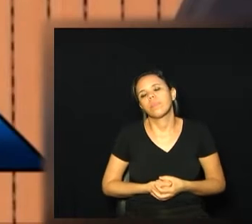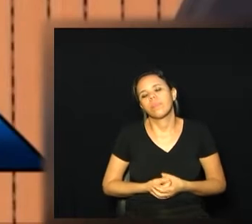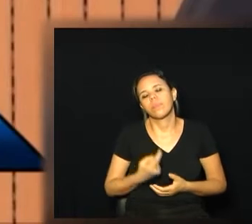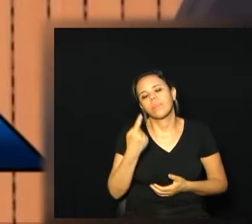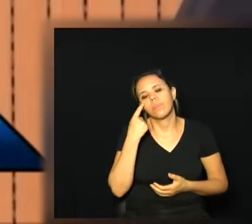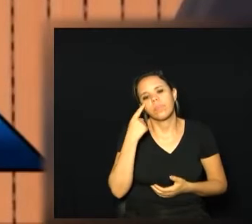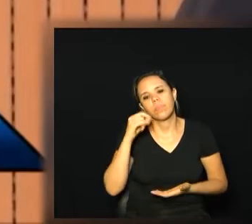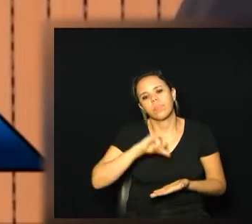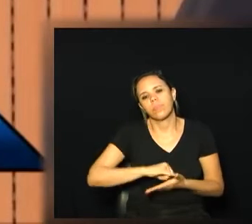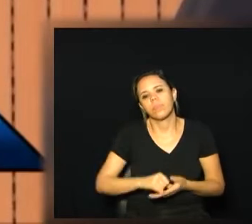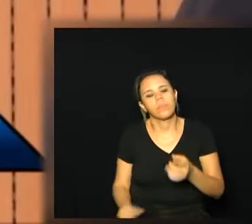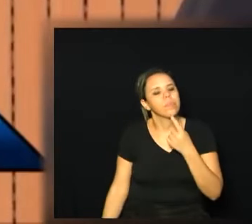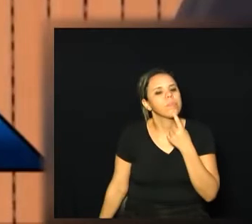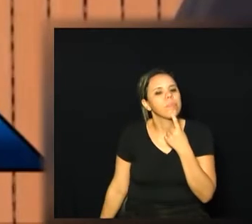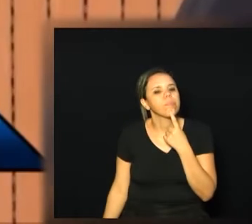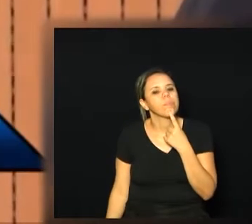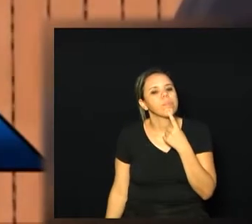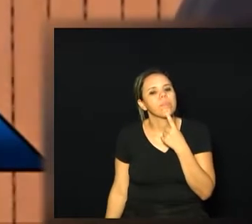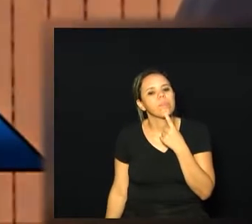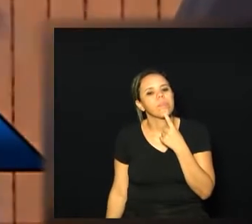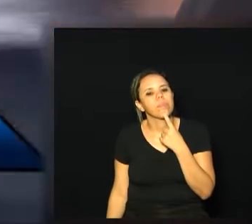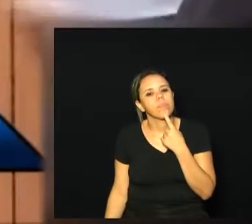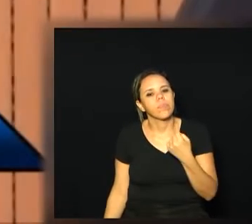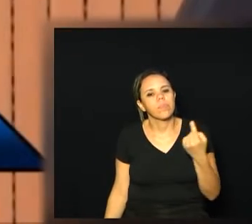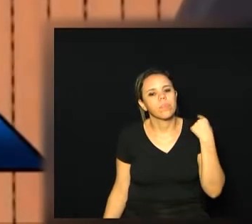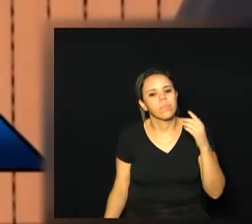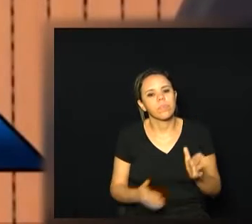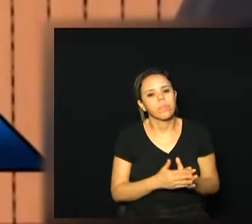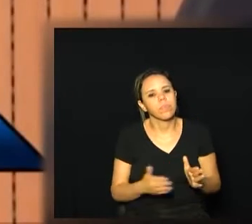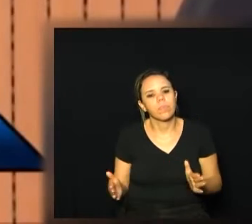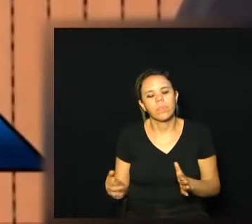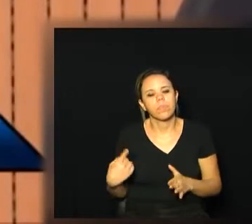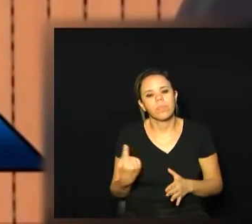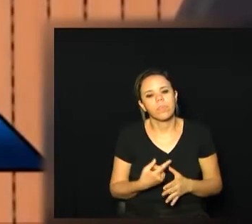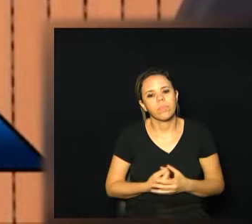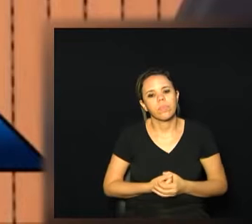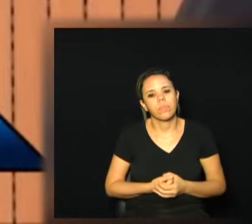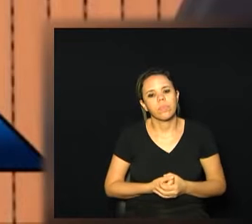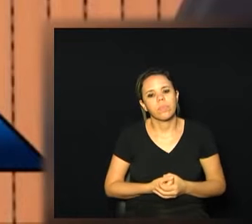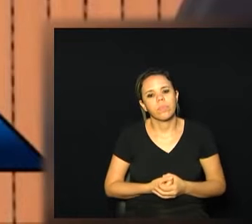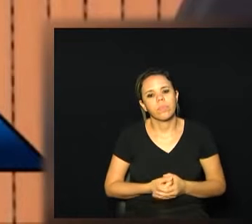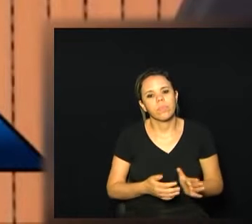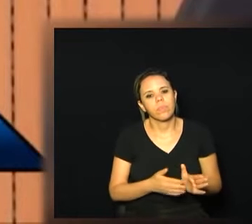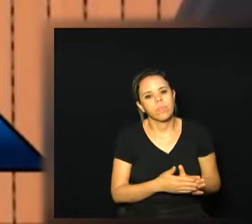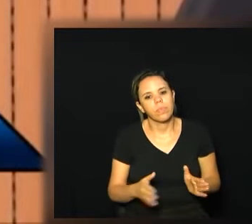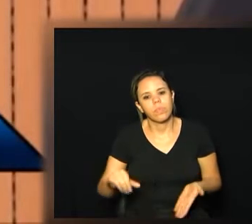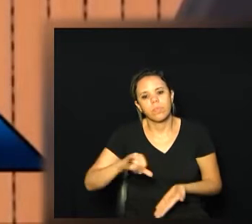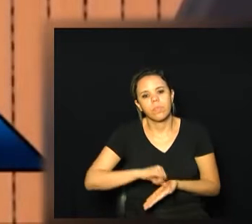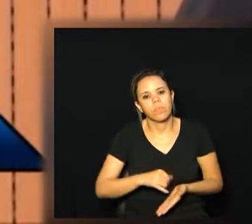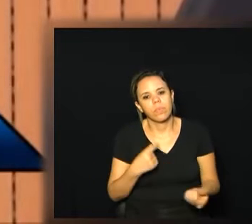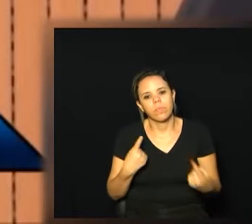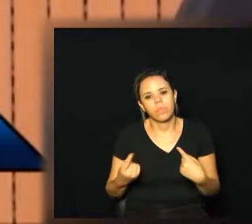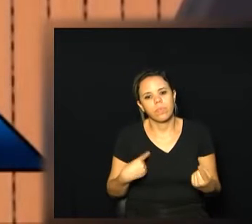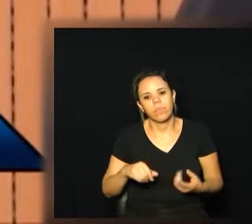Veja, o centro de Campinas, nesse último período, a gente que passa pelo centro, que transita